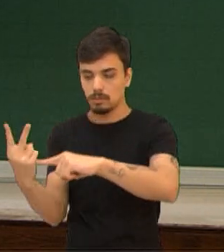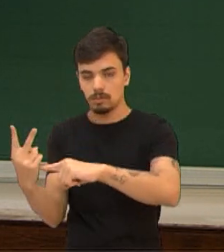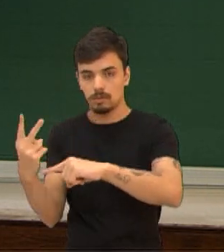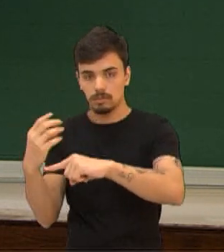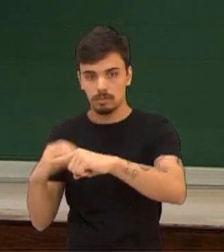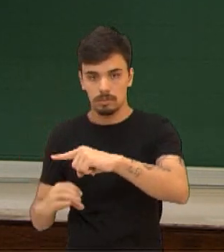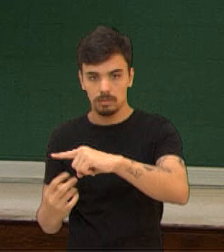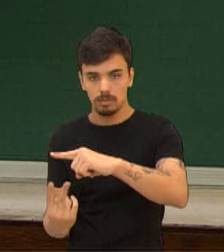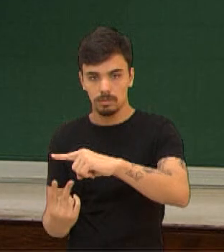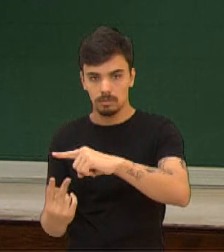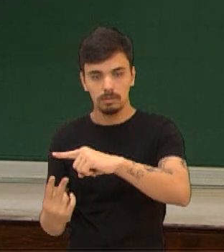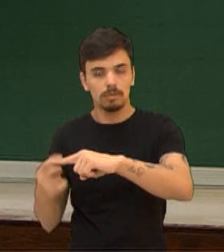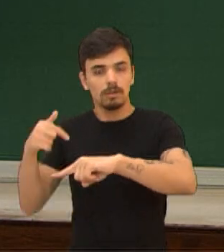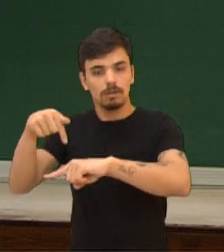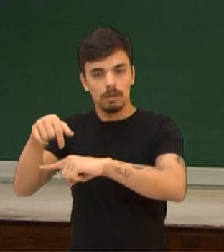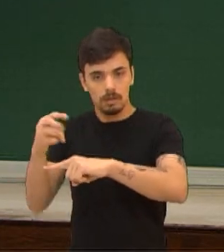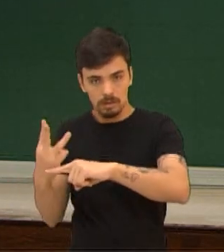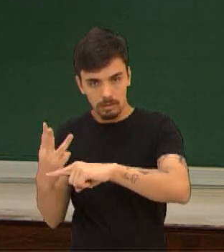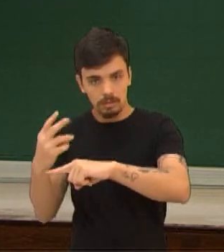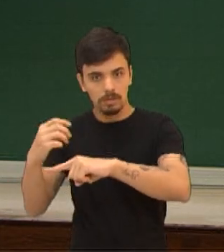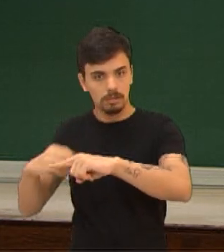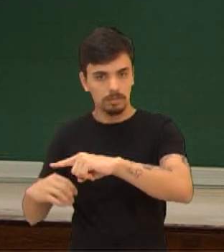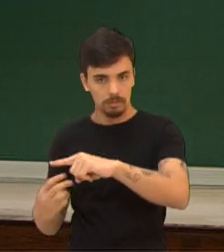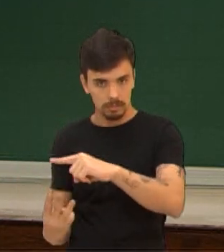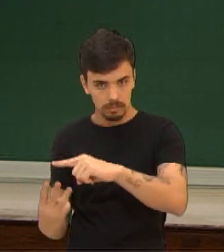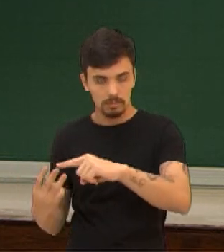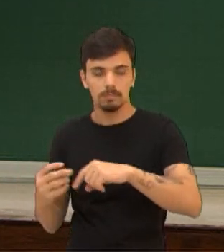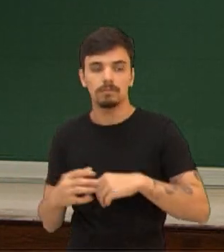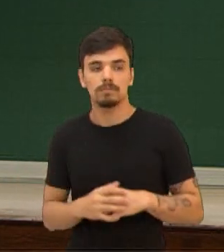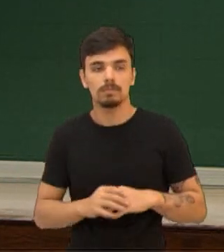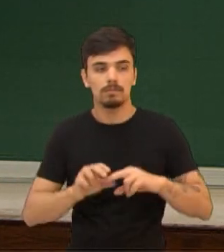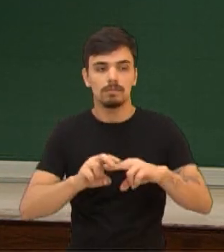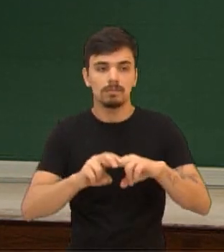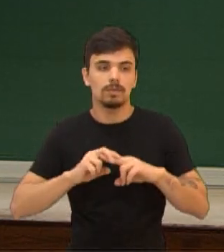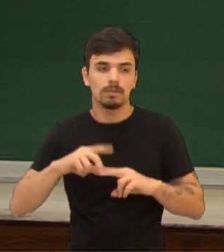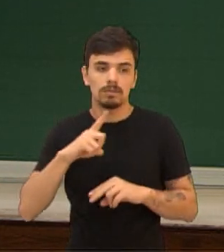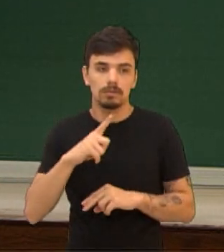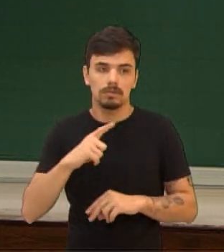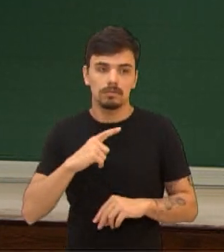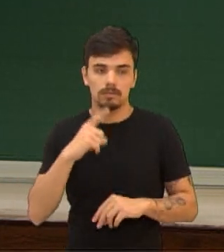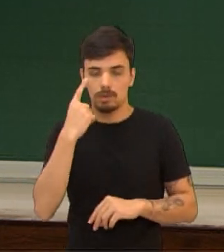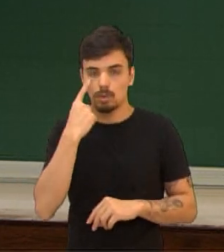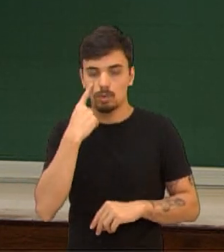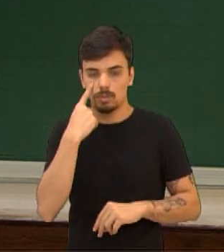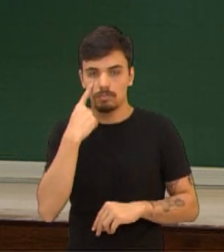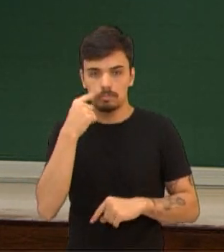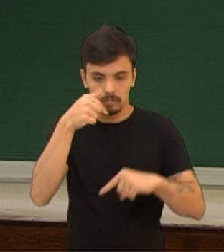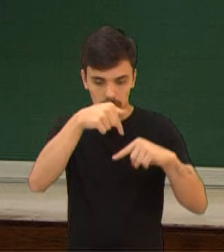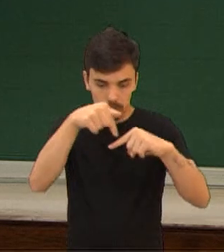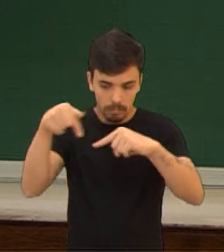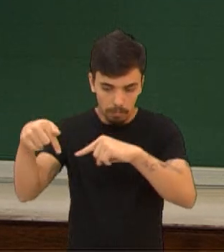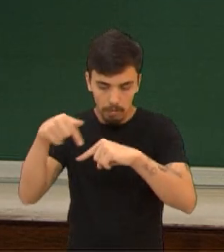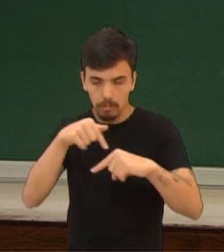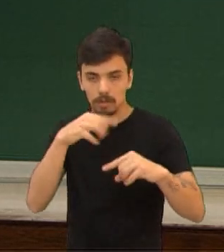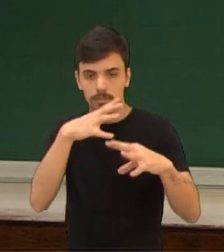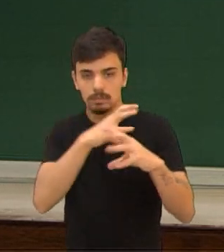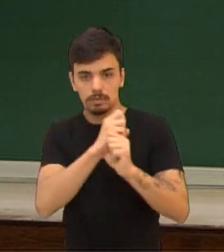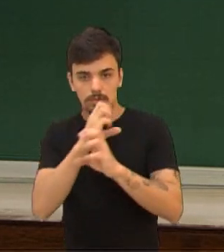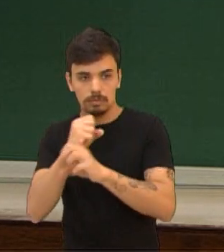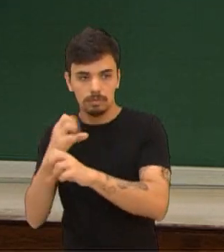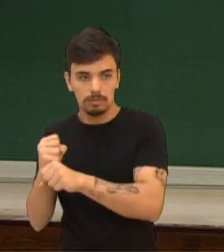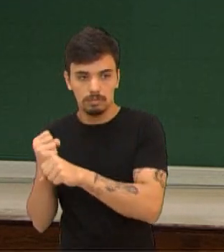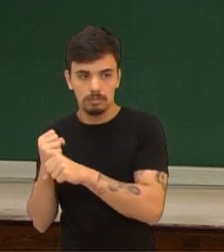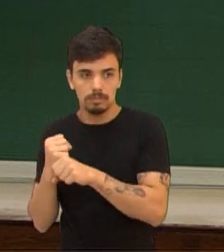3 é Q3 sobre C3. Portanto, eu tenho aqui, né, esses termos da soma, que somando tem que